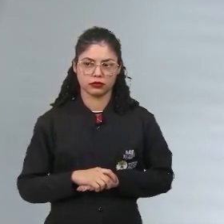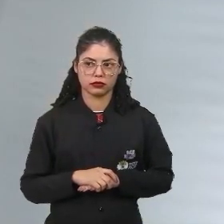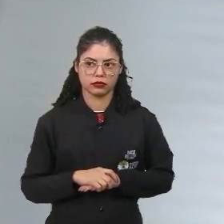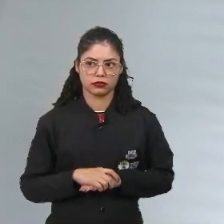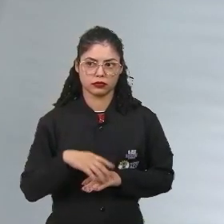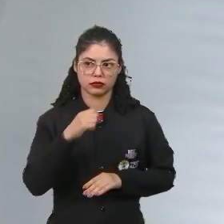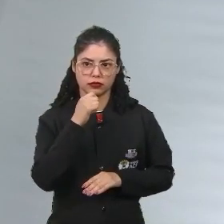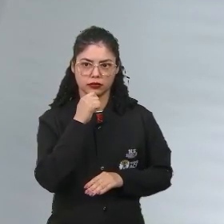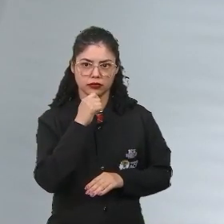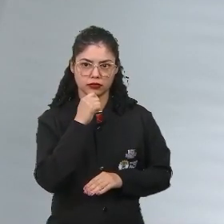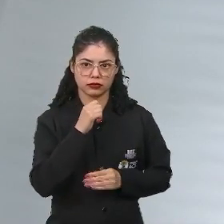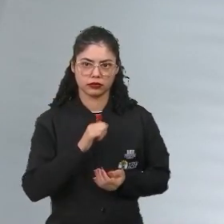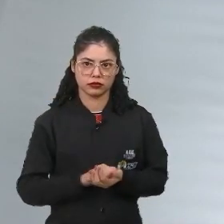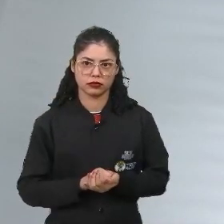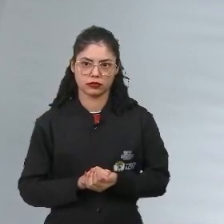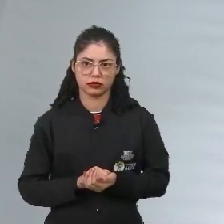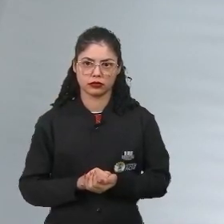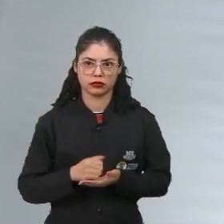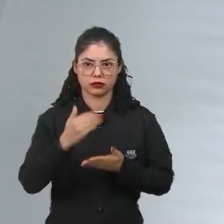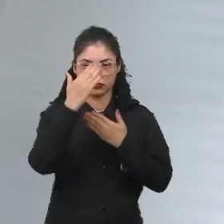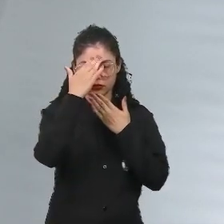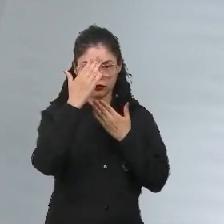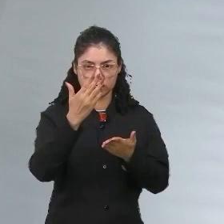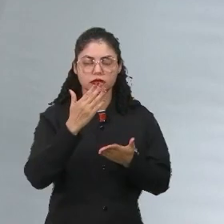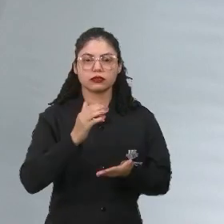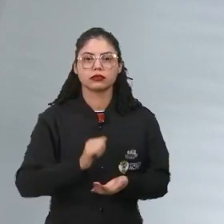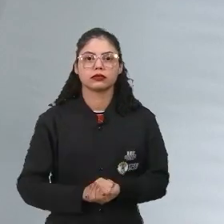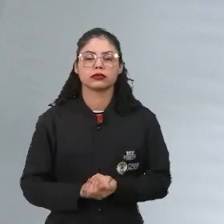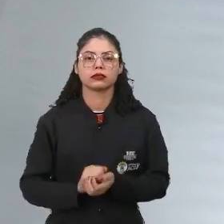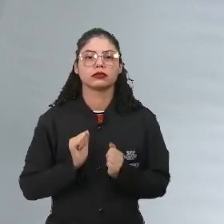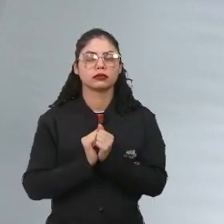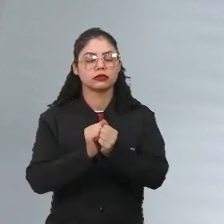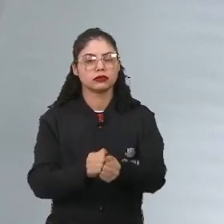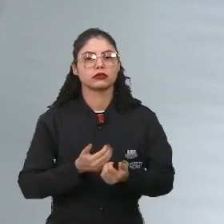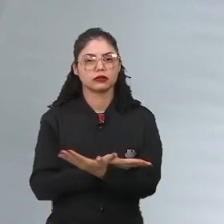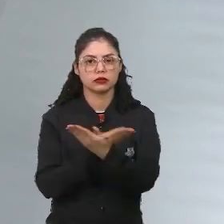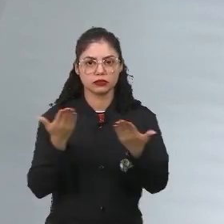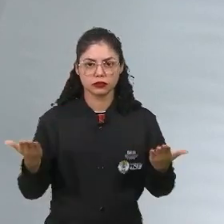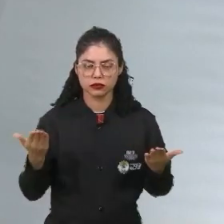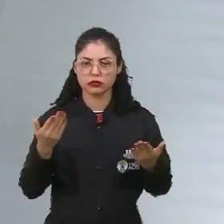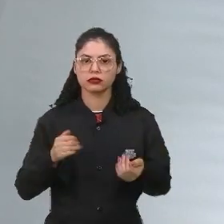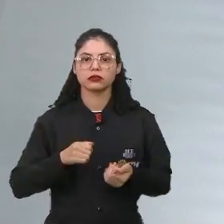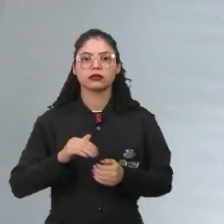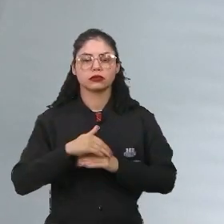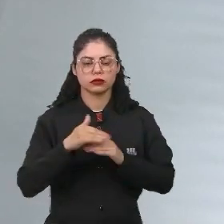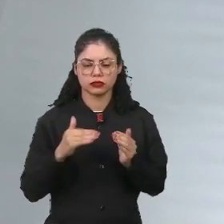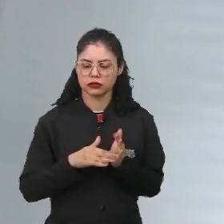decantação. Queria muito agradecer a participação, a atenção de todos